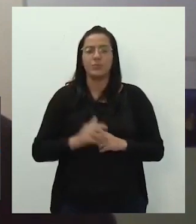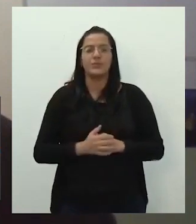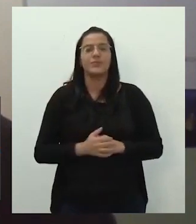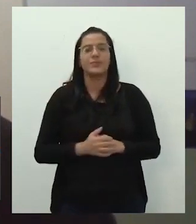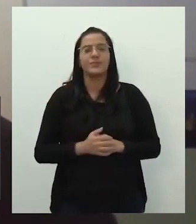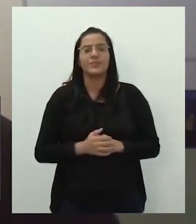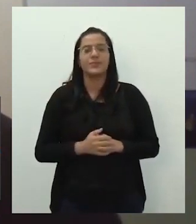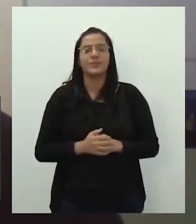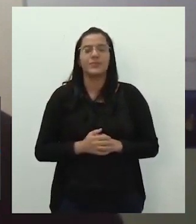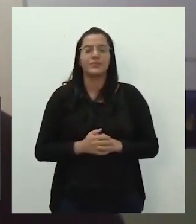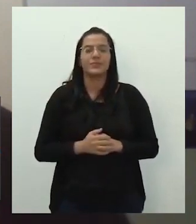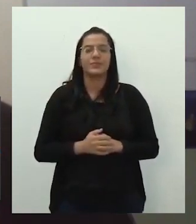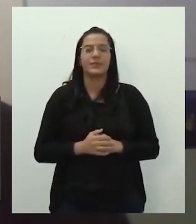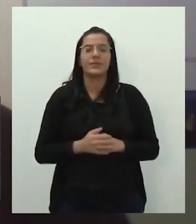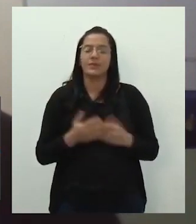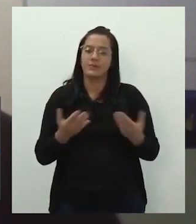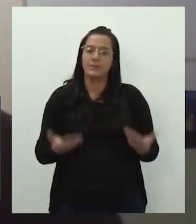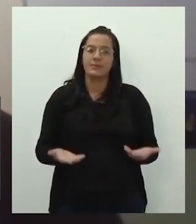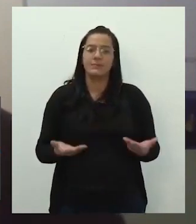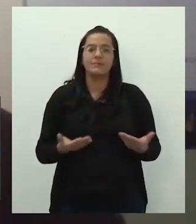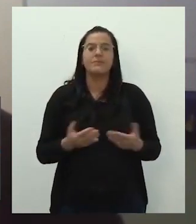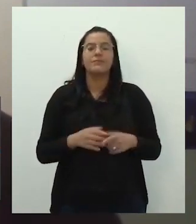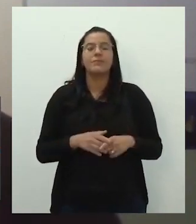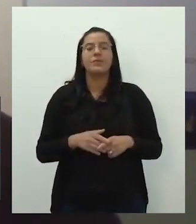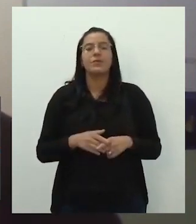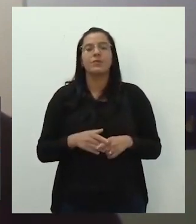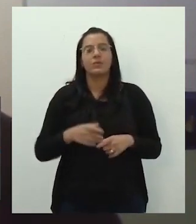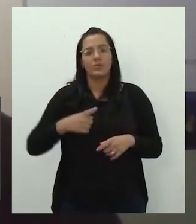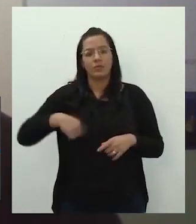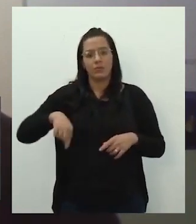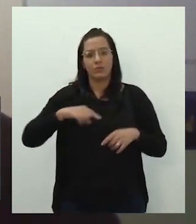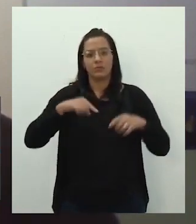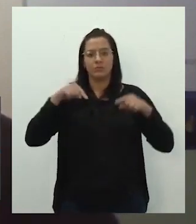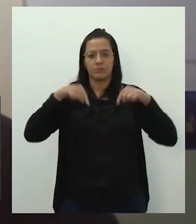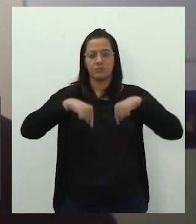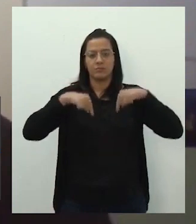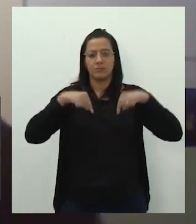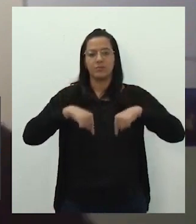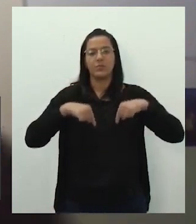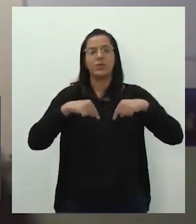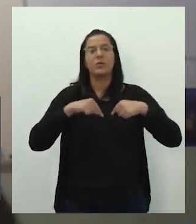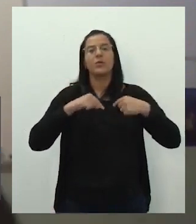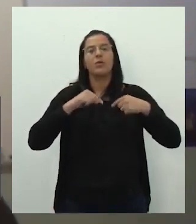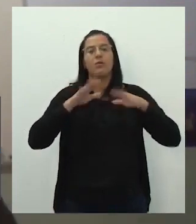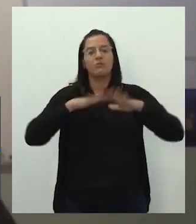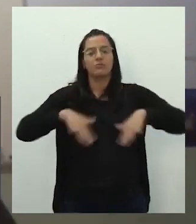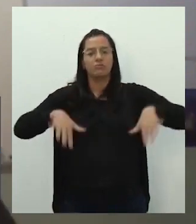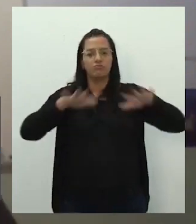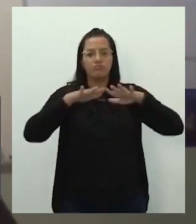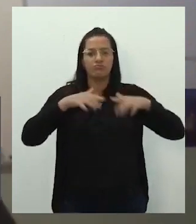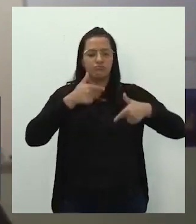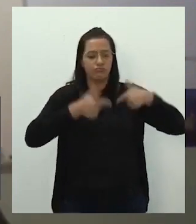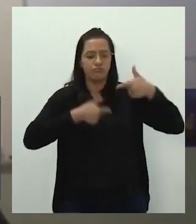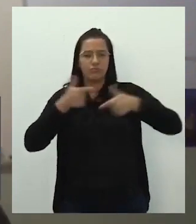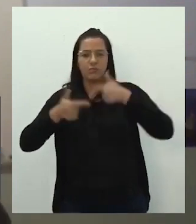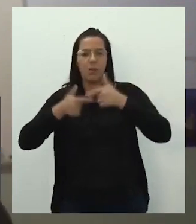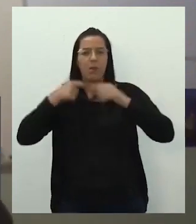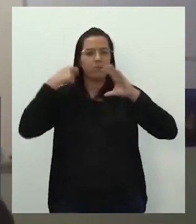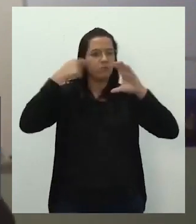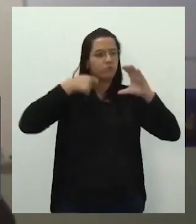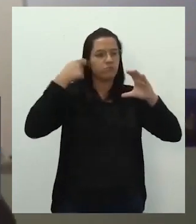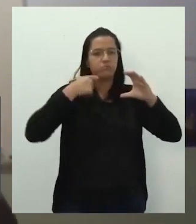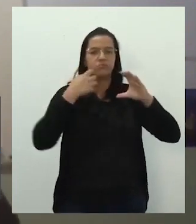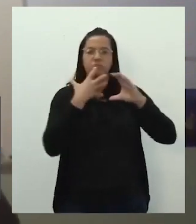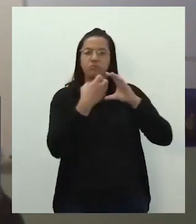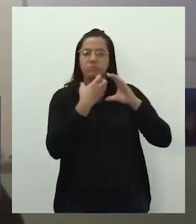na aula, né? Bom, então sobre o trabalho no centro de mídia, é isso, né? Tem os desafios, que eu continuo ainda lutando com